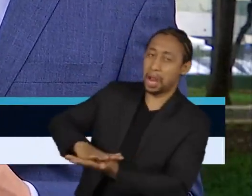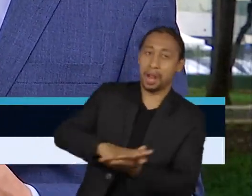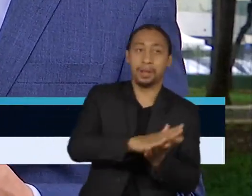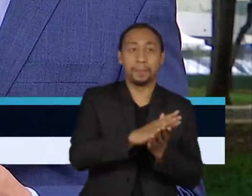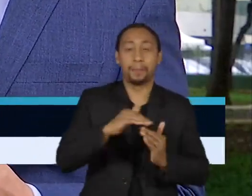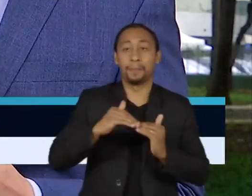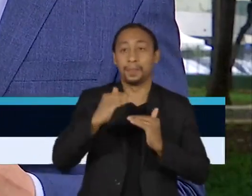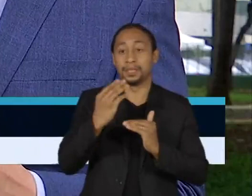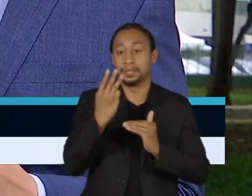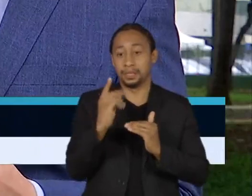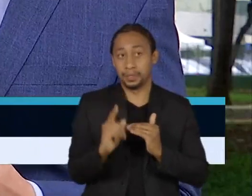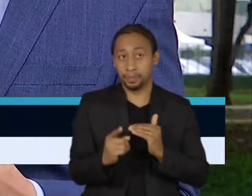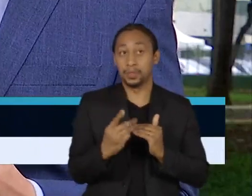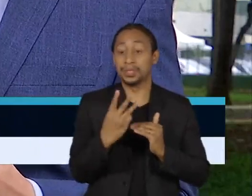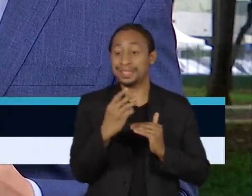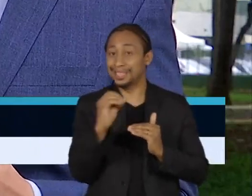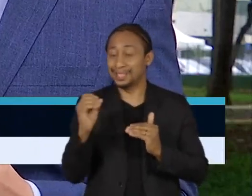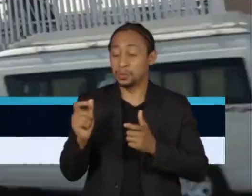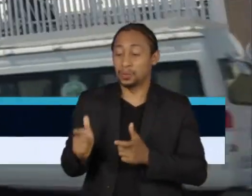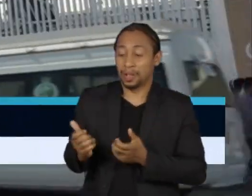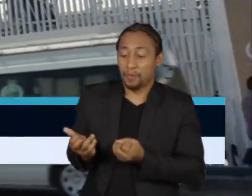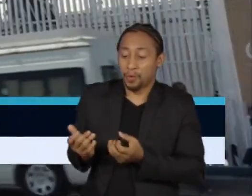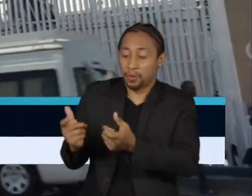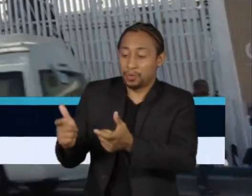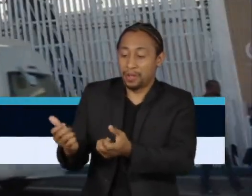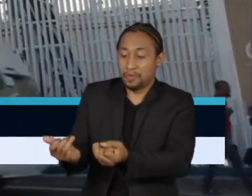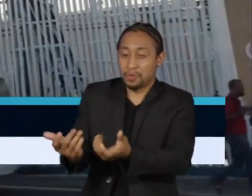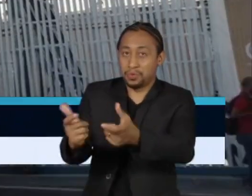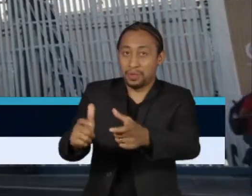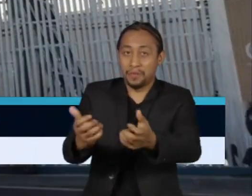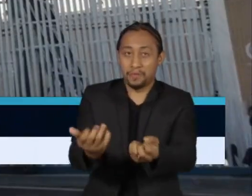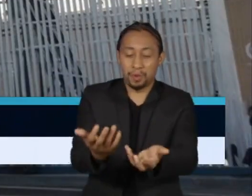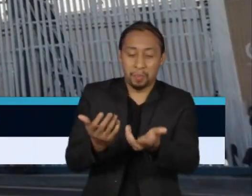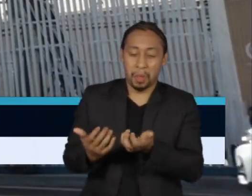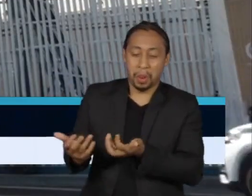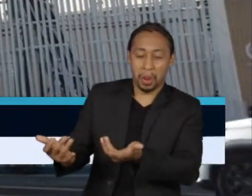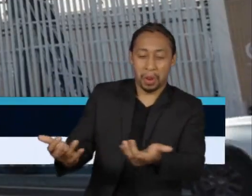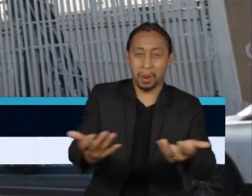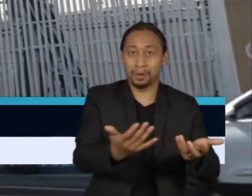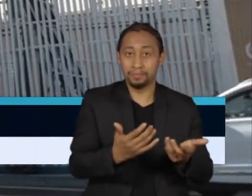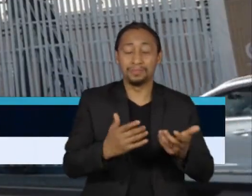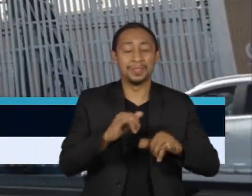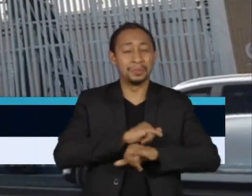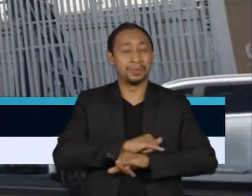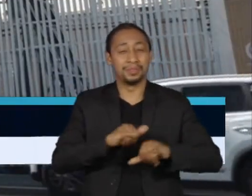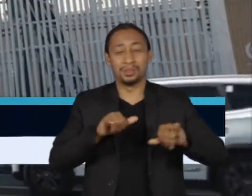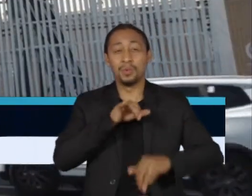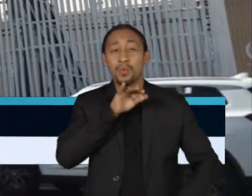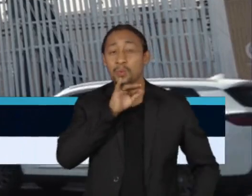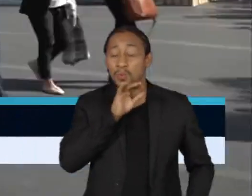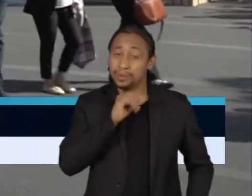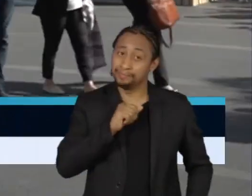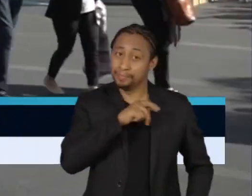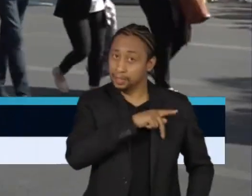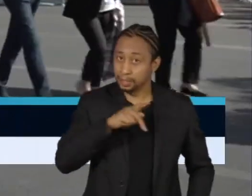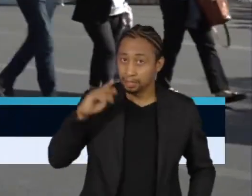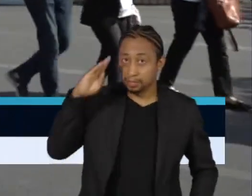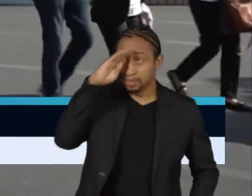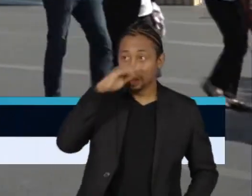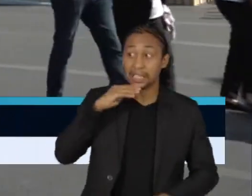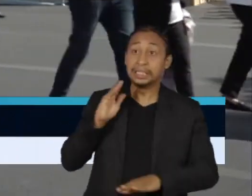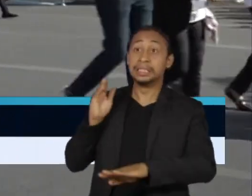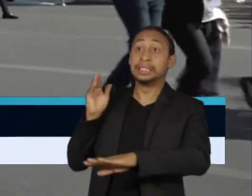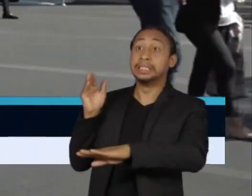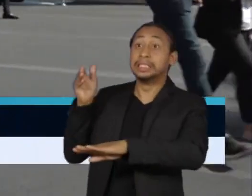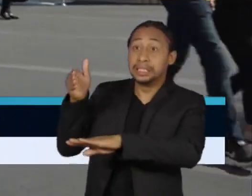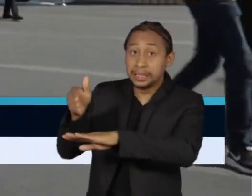de 3.300 focos de incêndio. Com tantas notícias ruins, já era previsível que Bolsonaro preferisse não